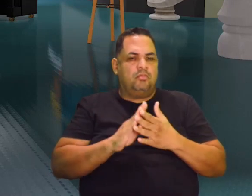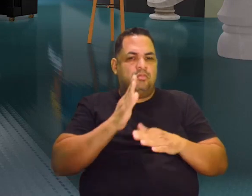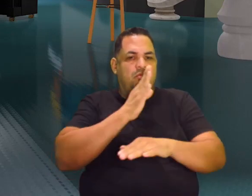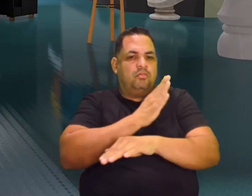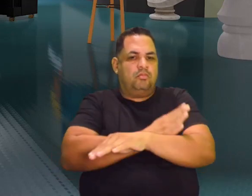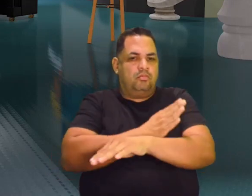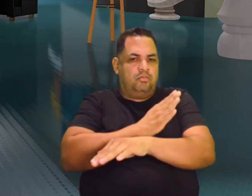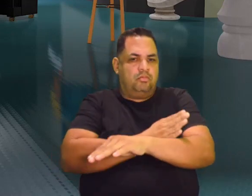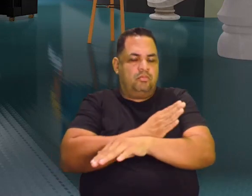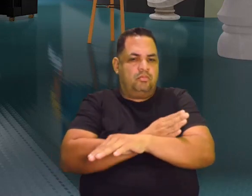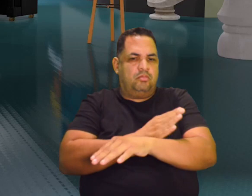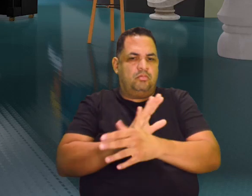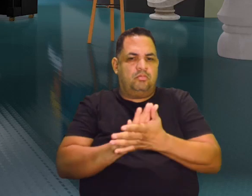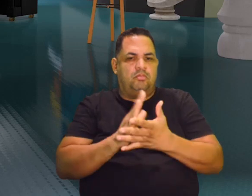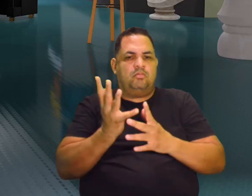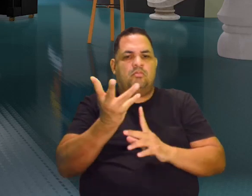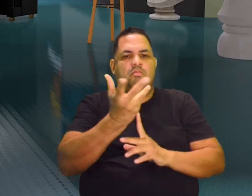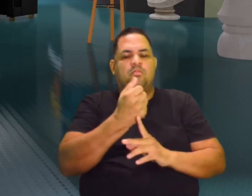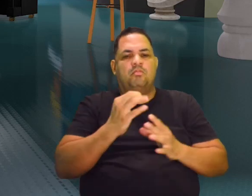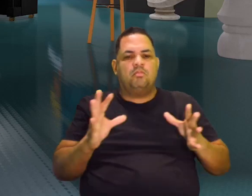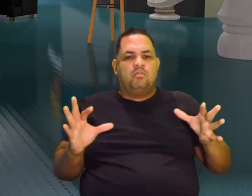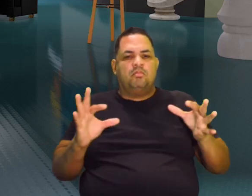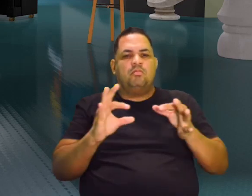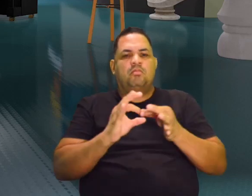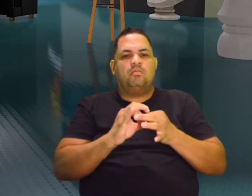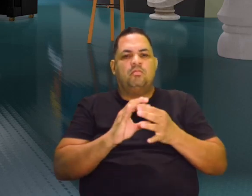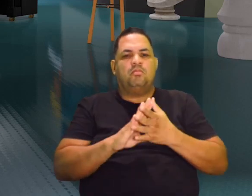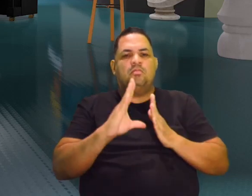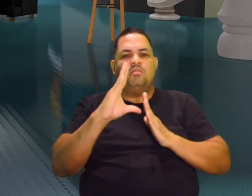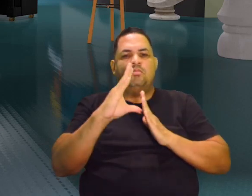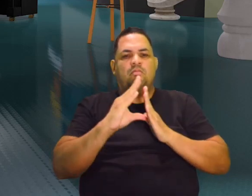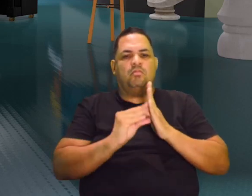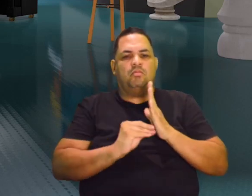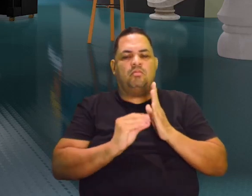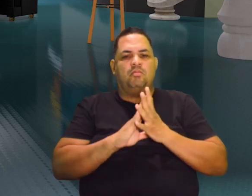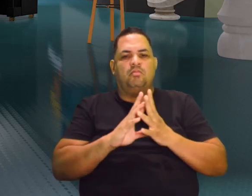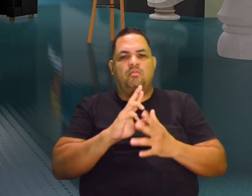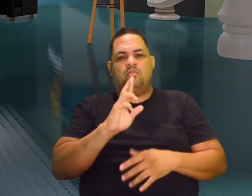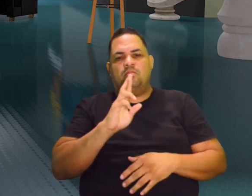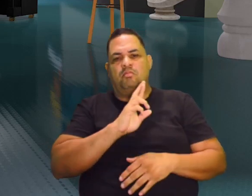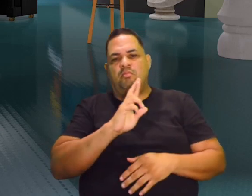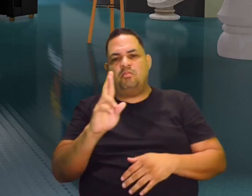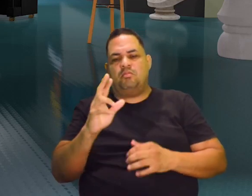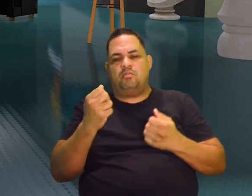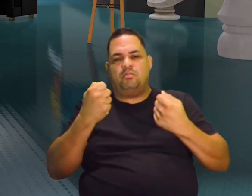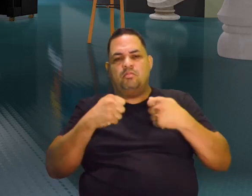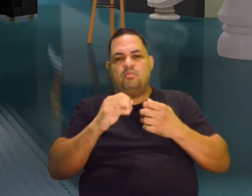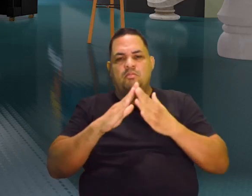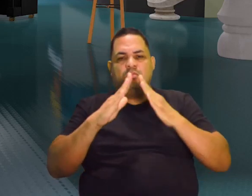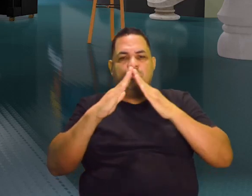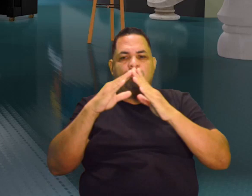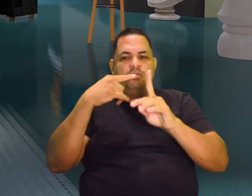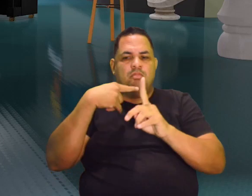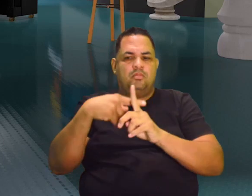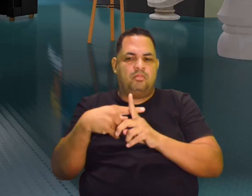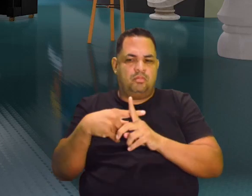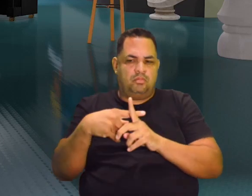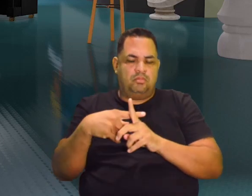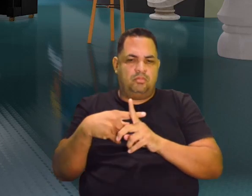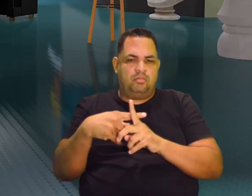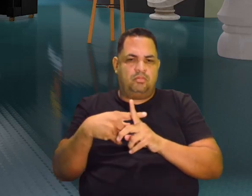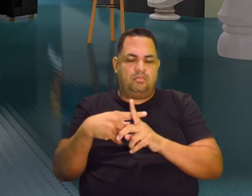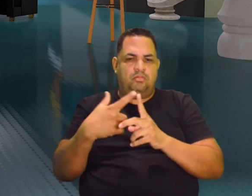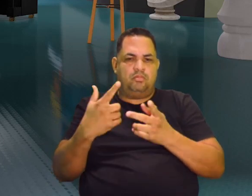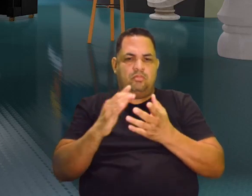medieval, que a arte era toda ligada ao conteúdo da religião, do poder da igreja, sobre